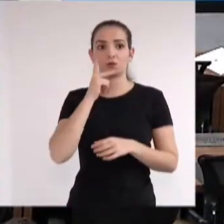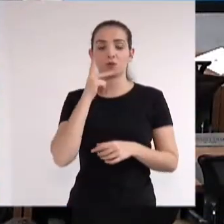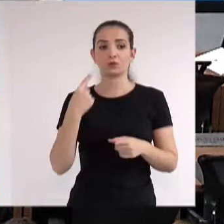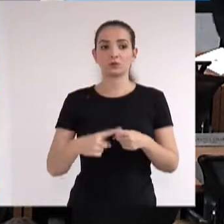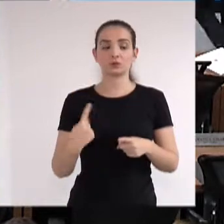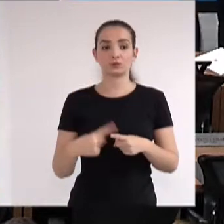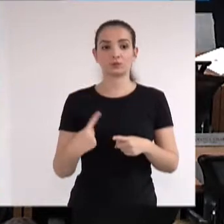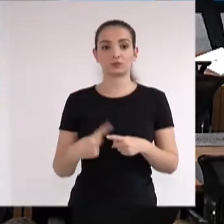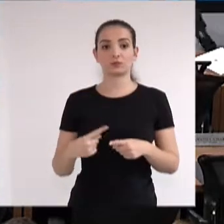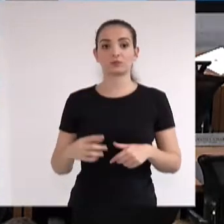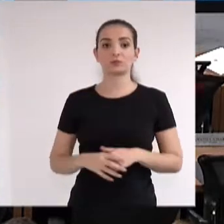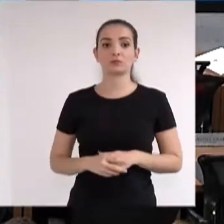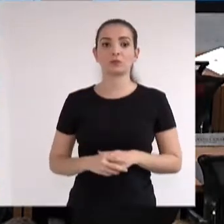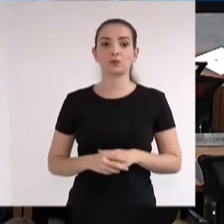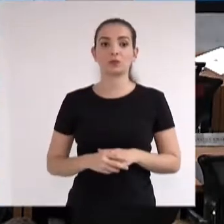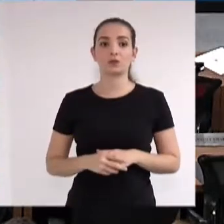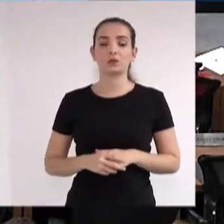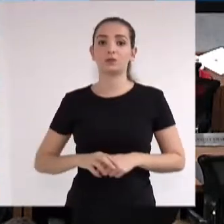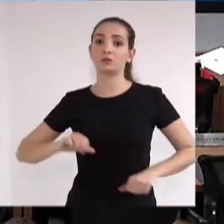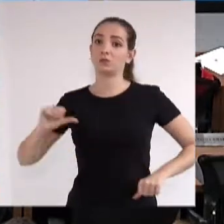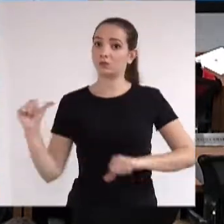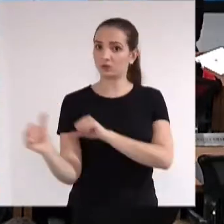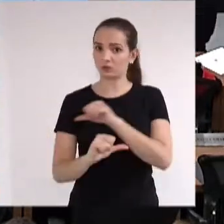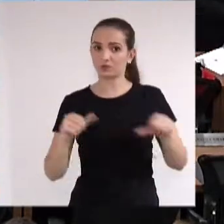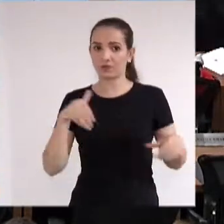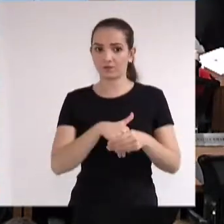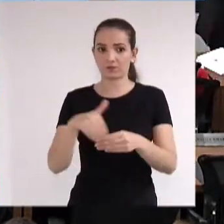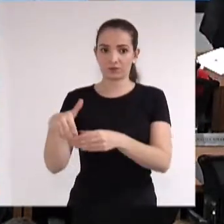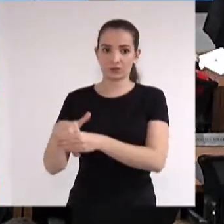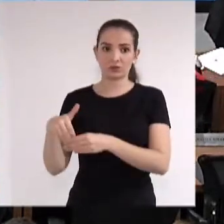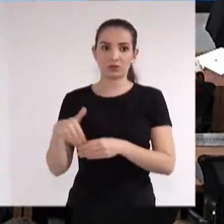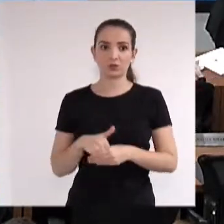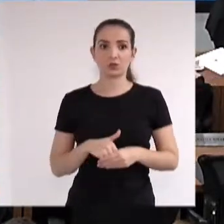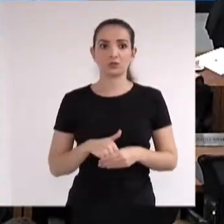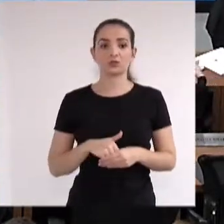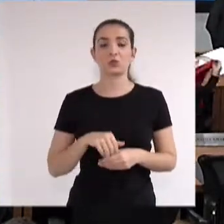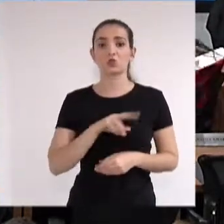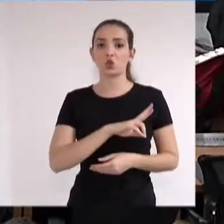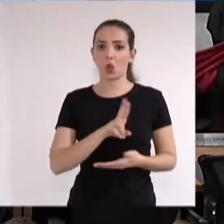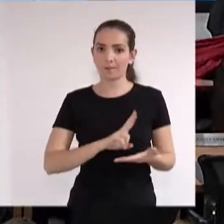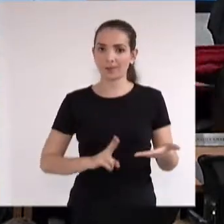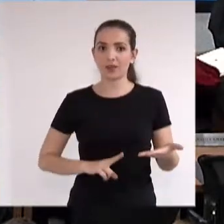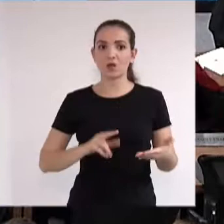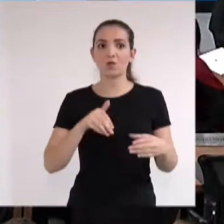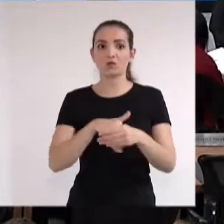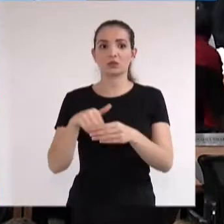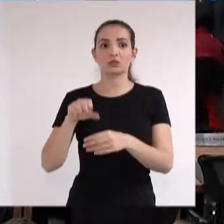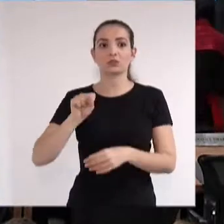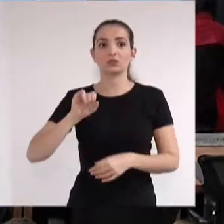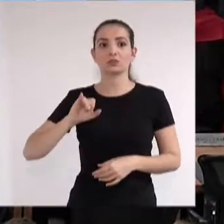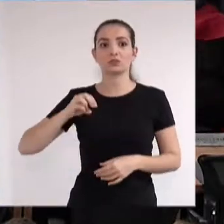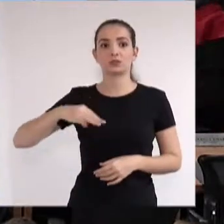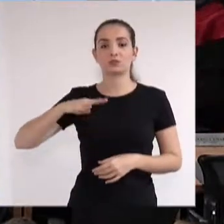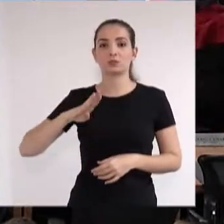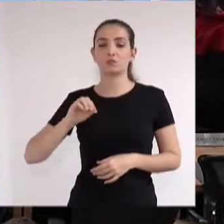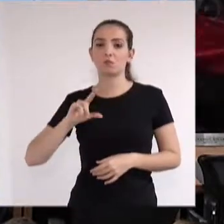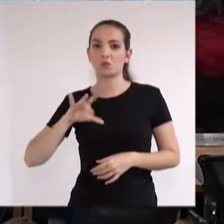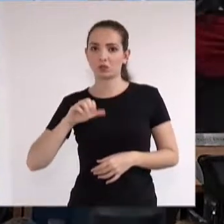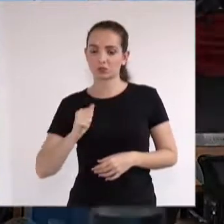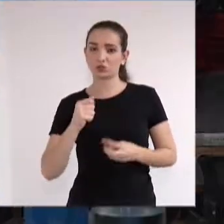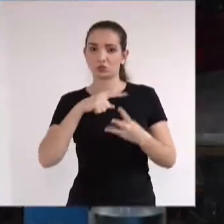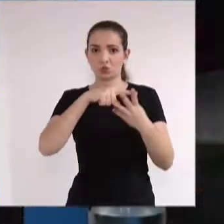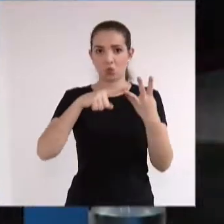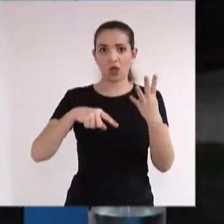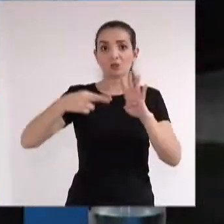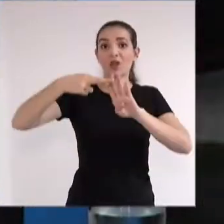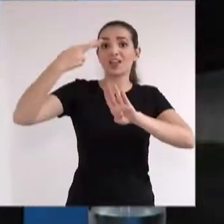para transformar a votação nominal em votação simbólica de 4 projetos de resolução. O